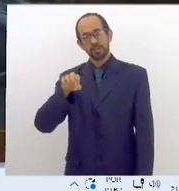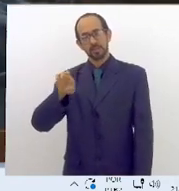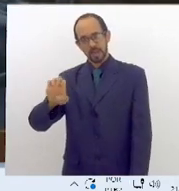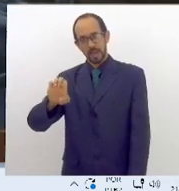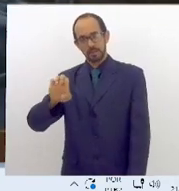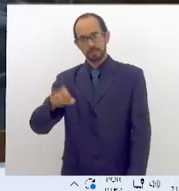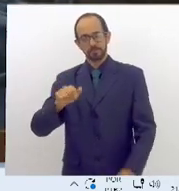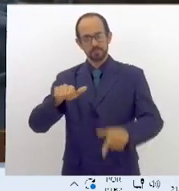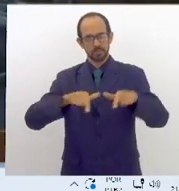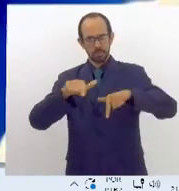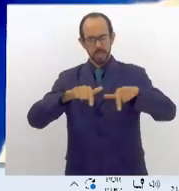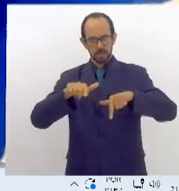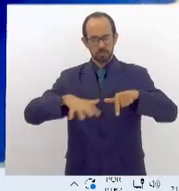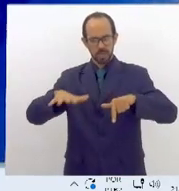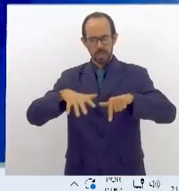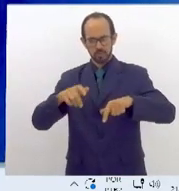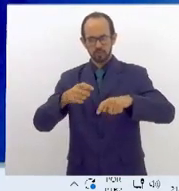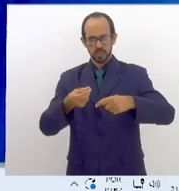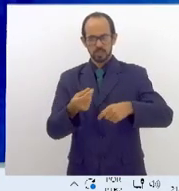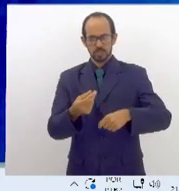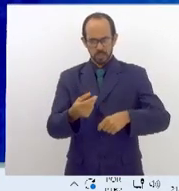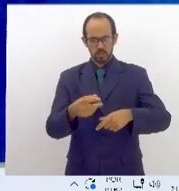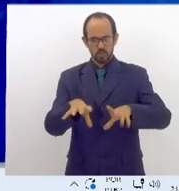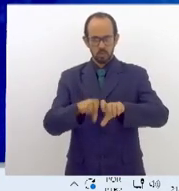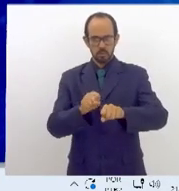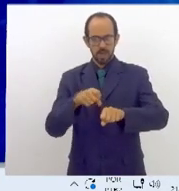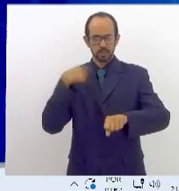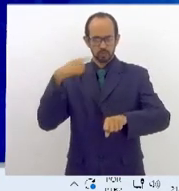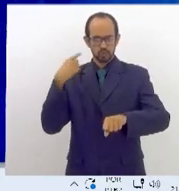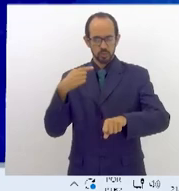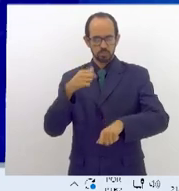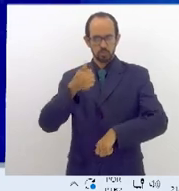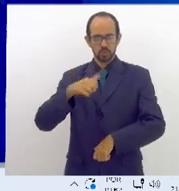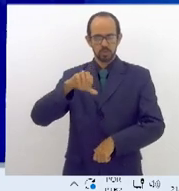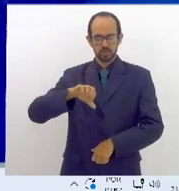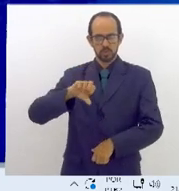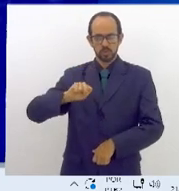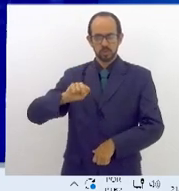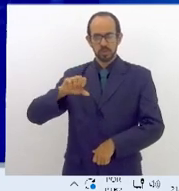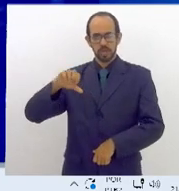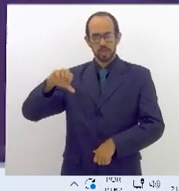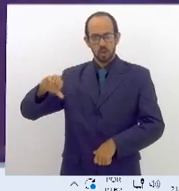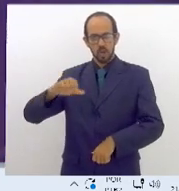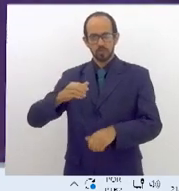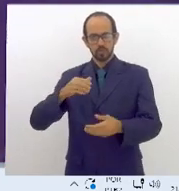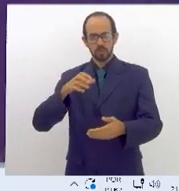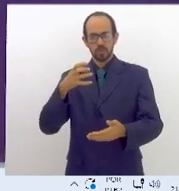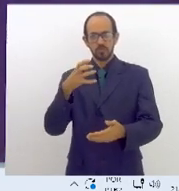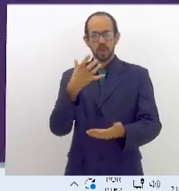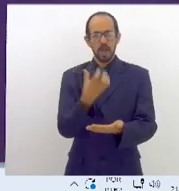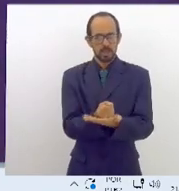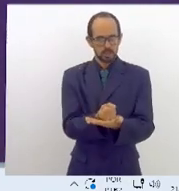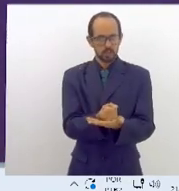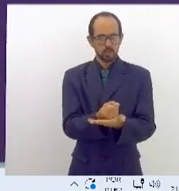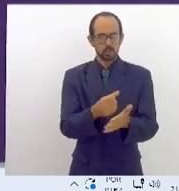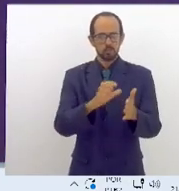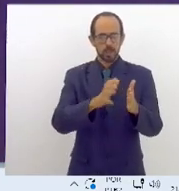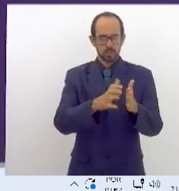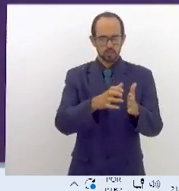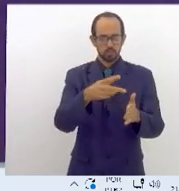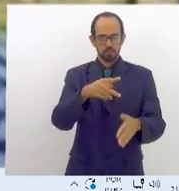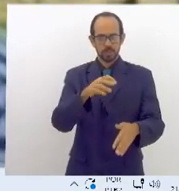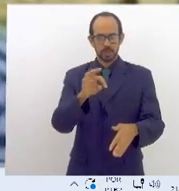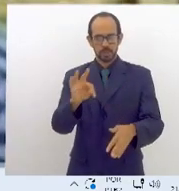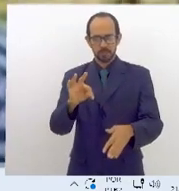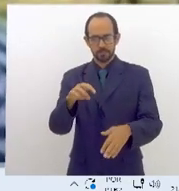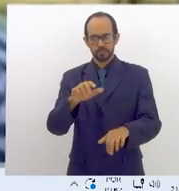é formado em direito em 1989 ingressou no PT em 2000 foi eleito pela primeira